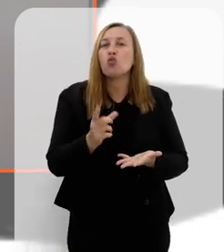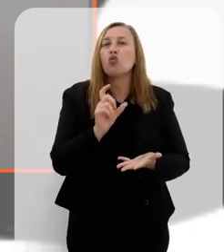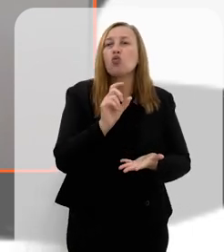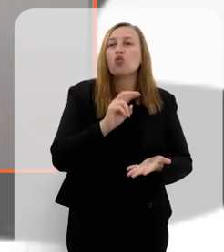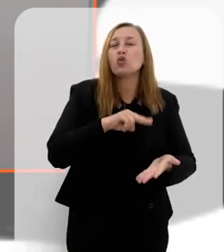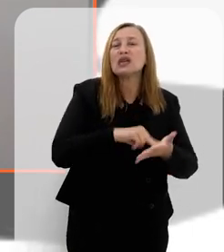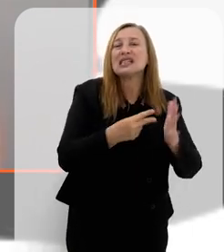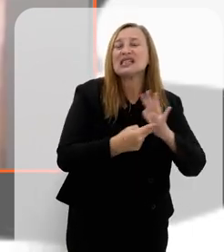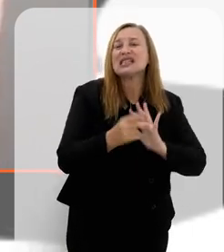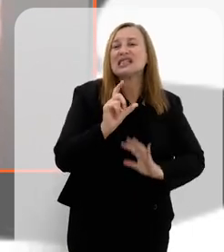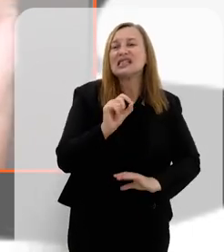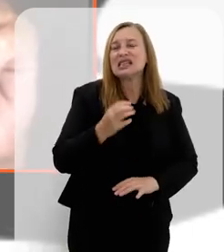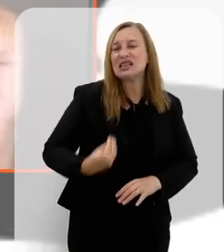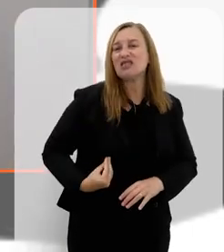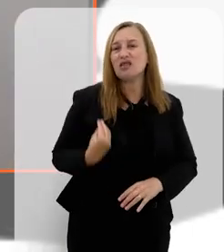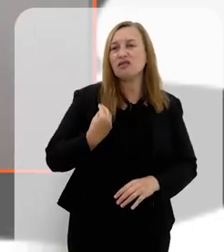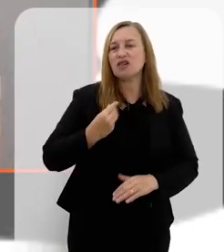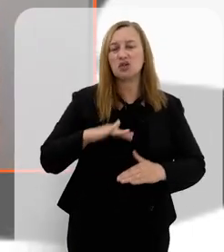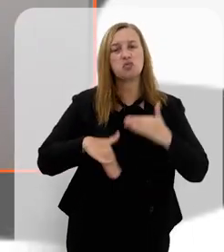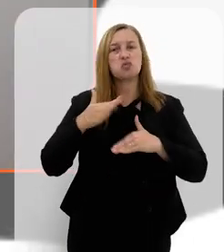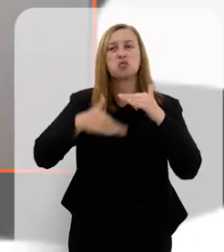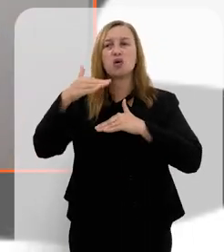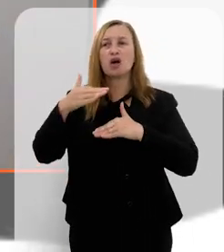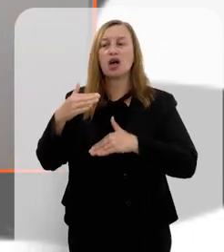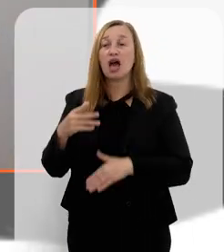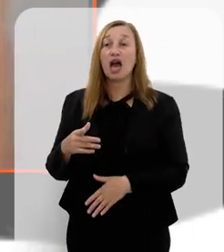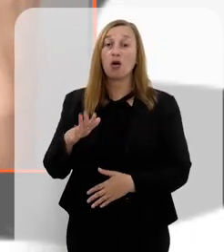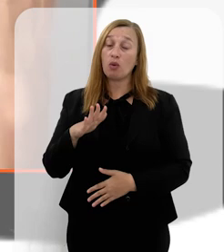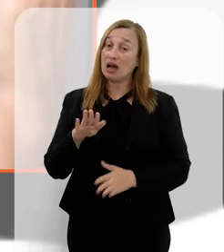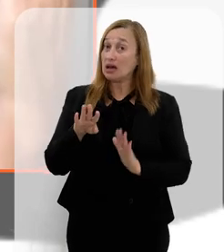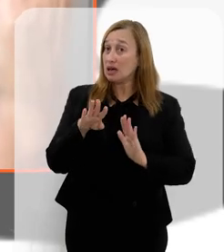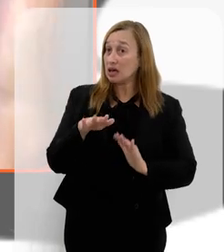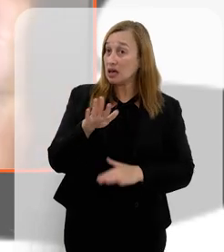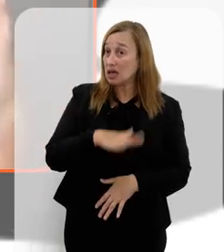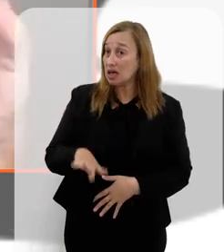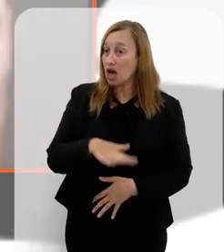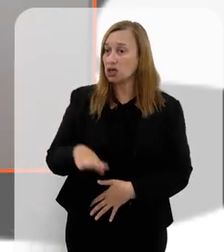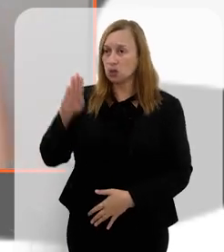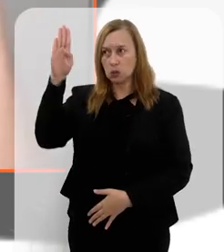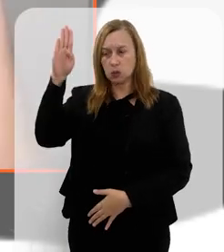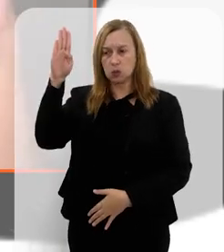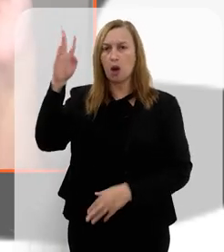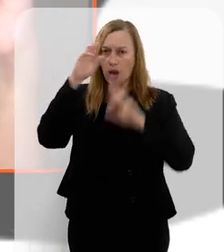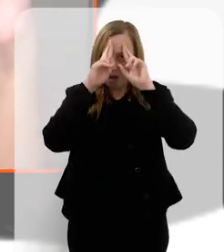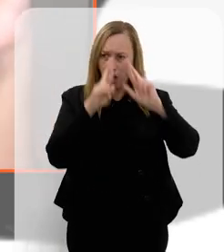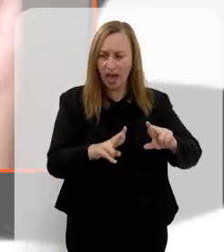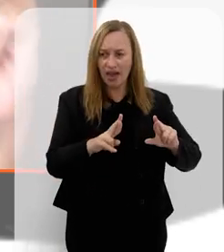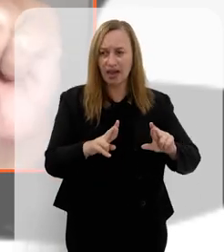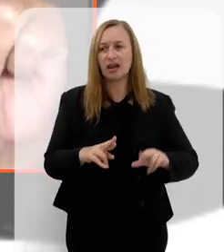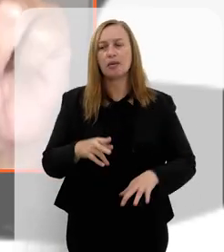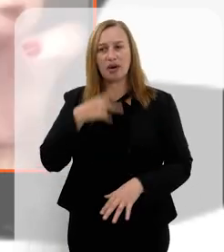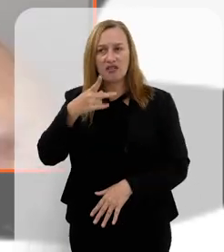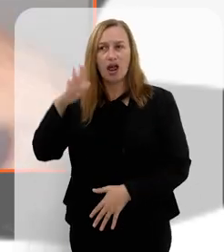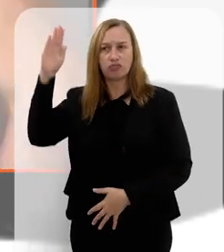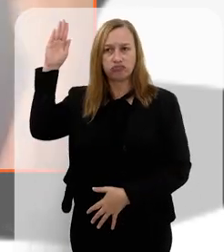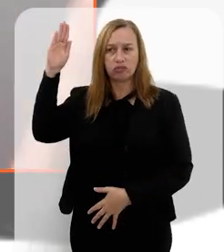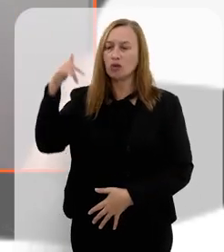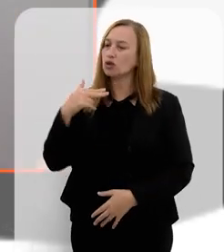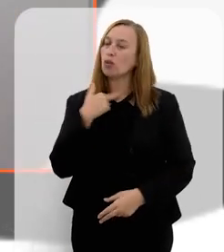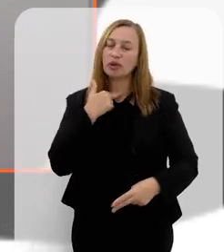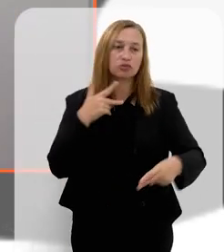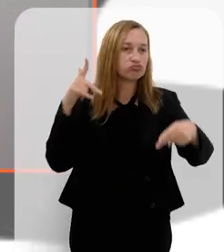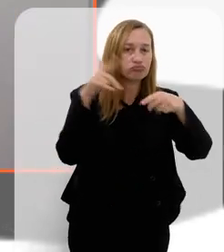uma vida bem-sucedida? Aí uma criança levantou o dedinho, que essa é uma das regras, né? Você levanta o dedo para falar.